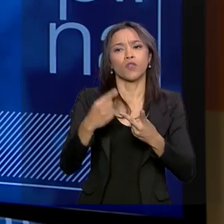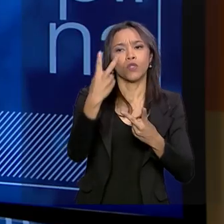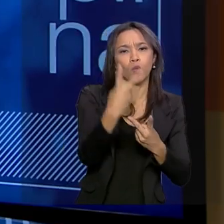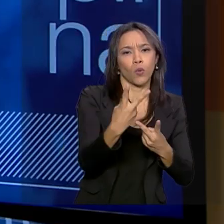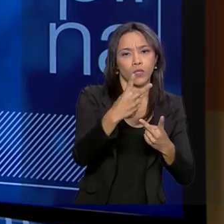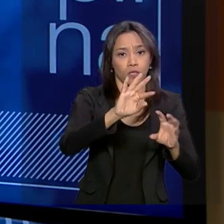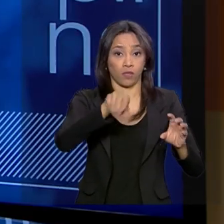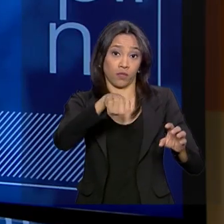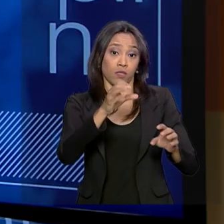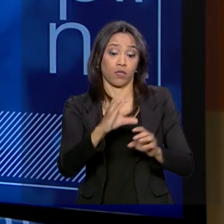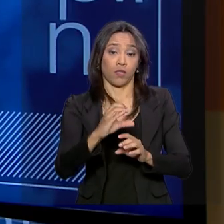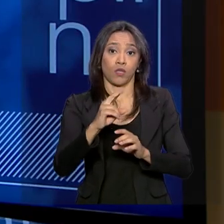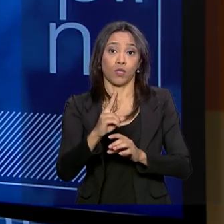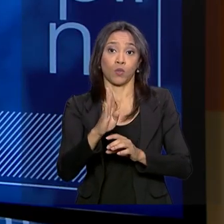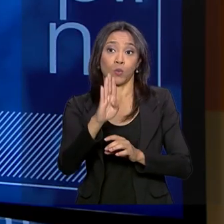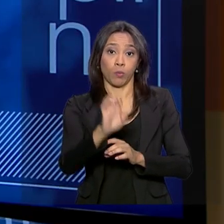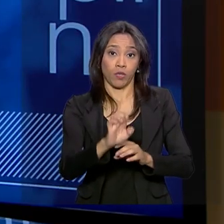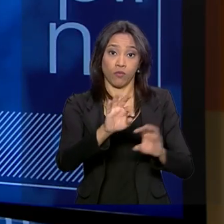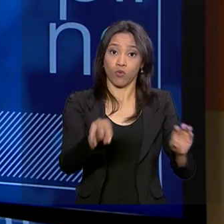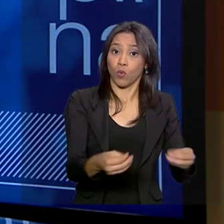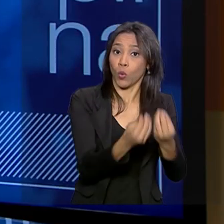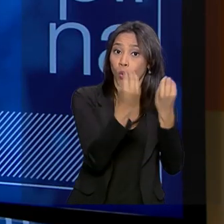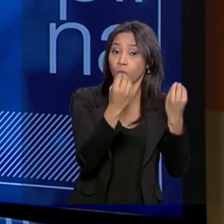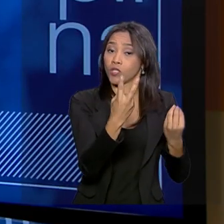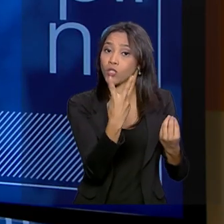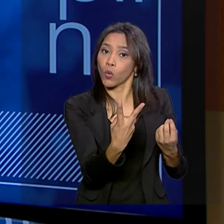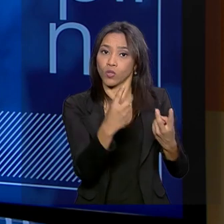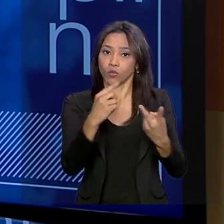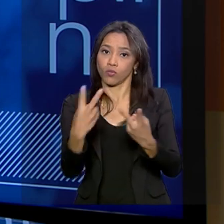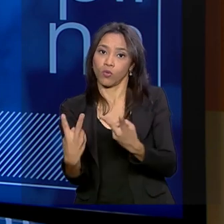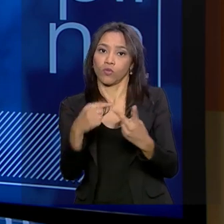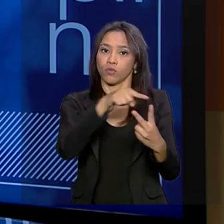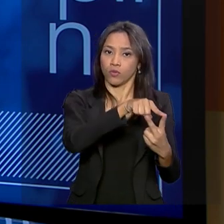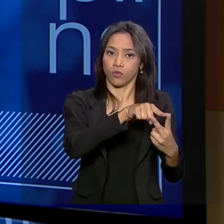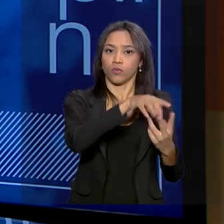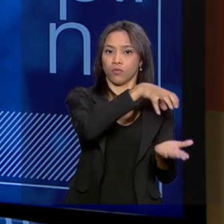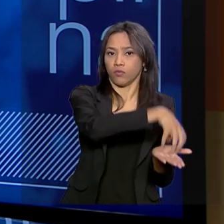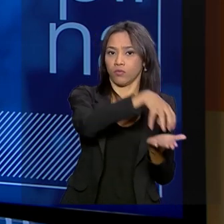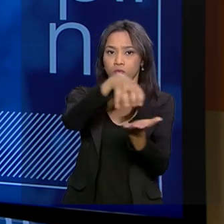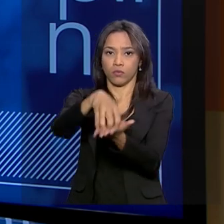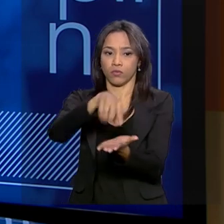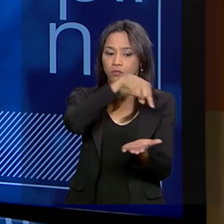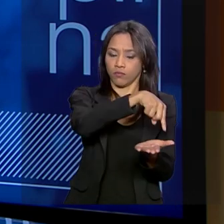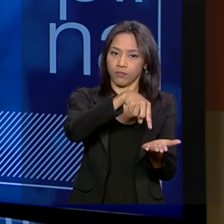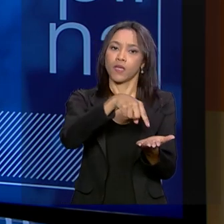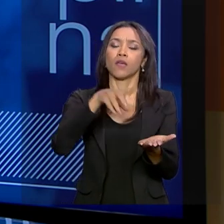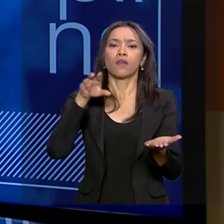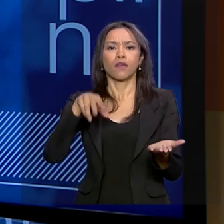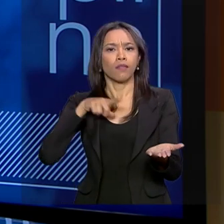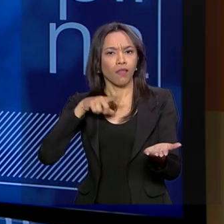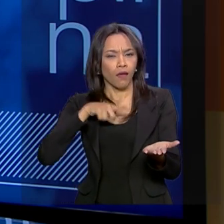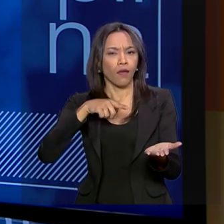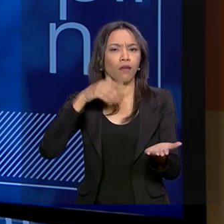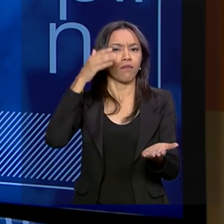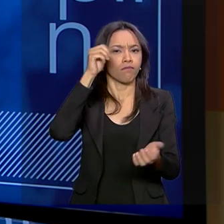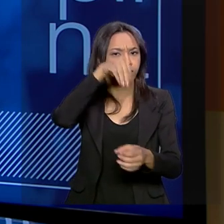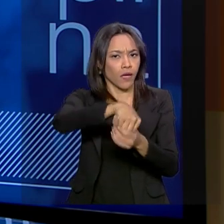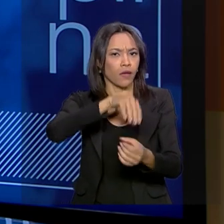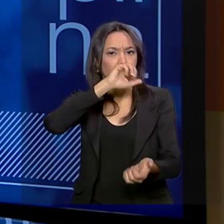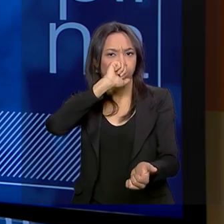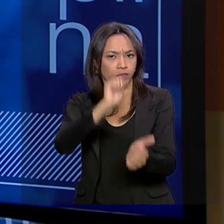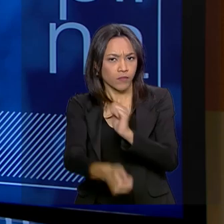o Cruzeiro. Não o Cruzeiro profissional de futebol, mas o Cruzeiro social, onde há iniciação esportiva,